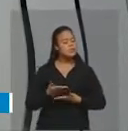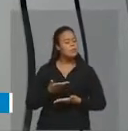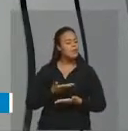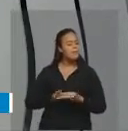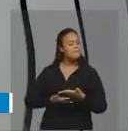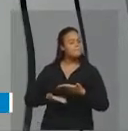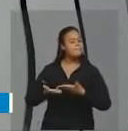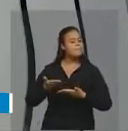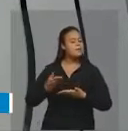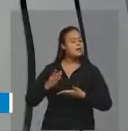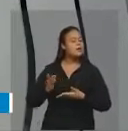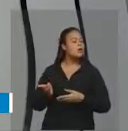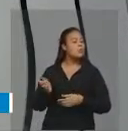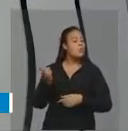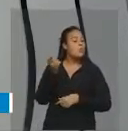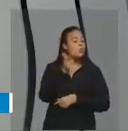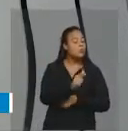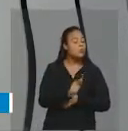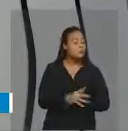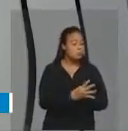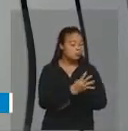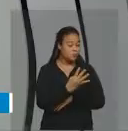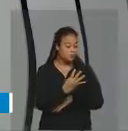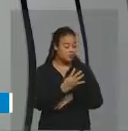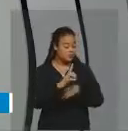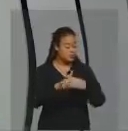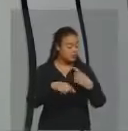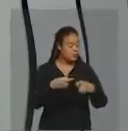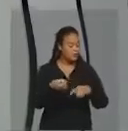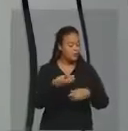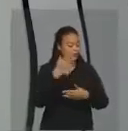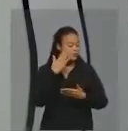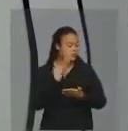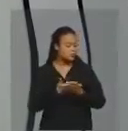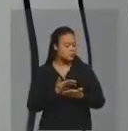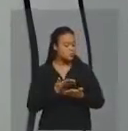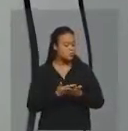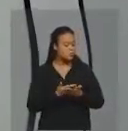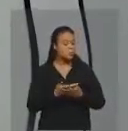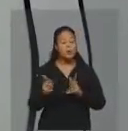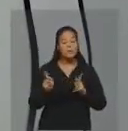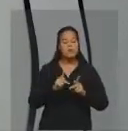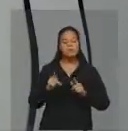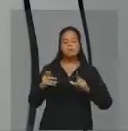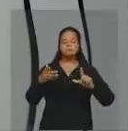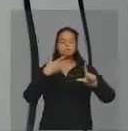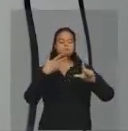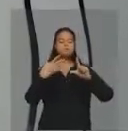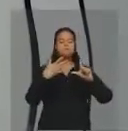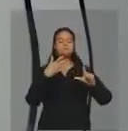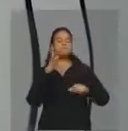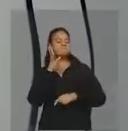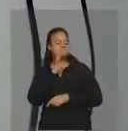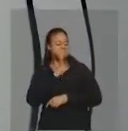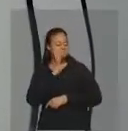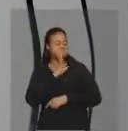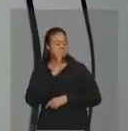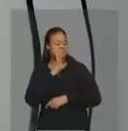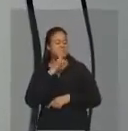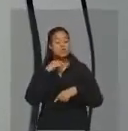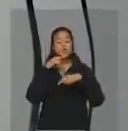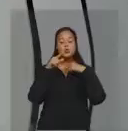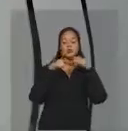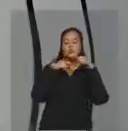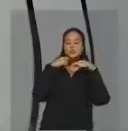novo ciclo, nossos professores elaboraram teleaulas especiais a partir das principais dúvidas que recebemos nas últimas